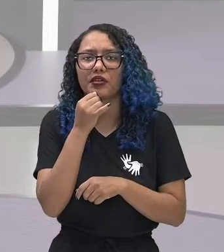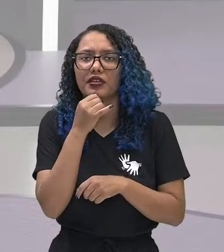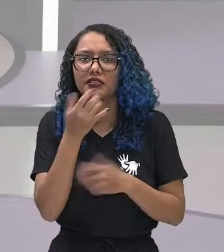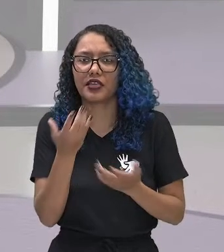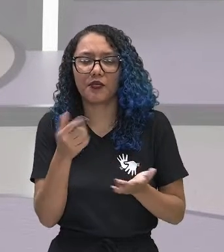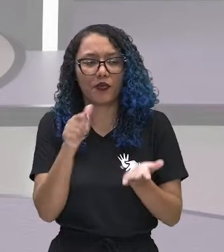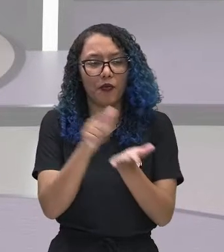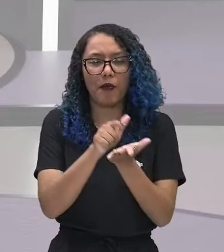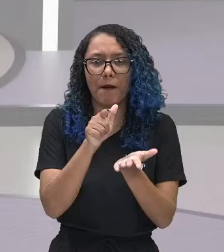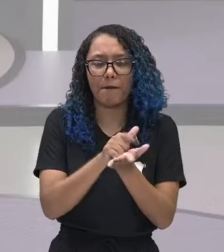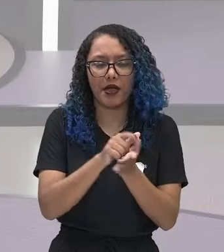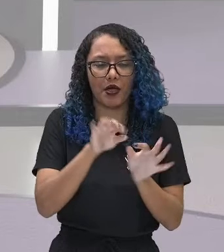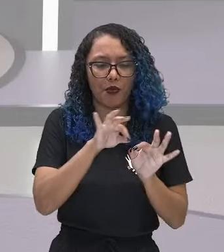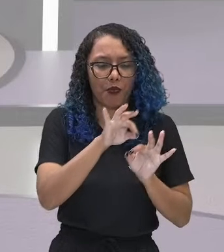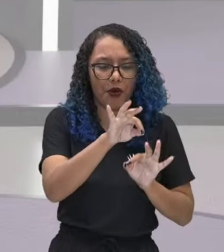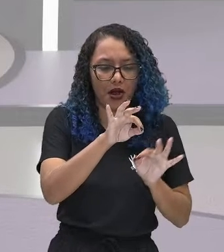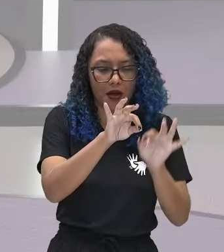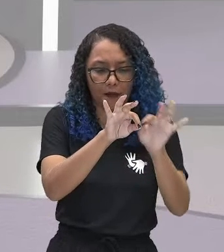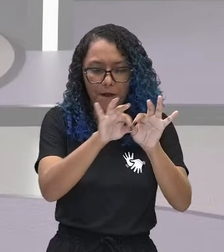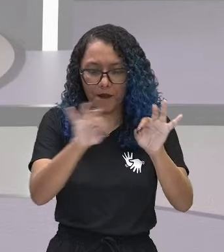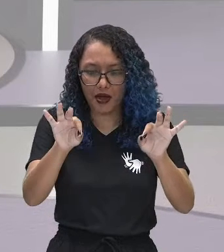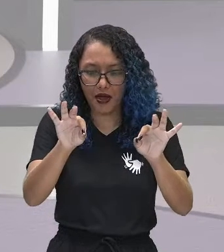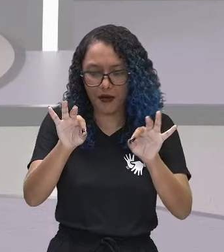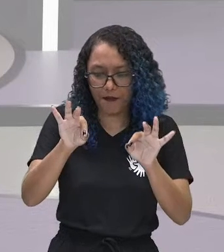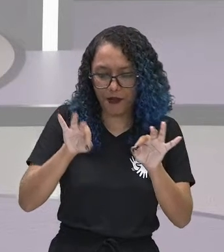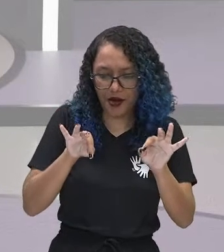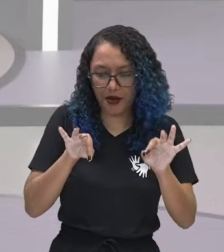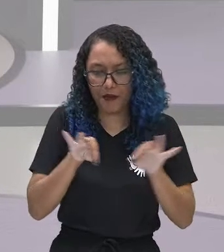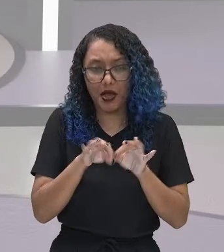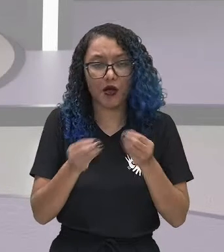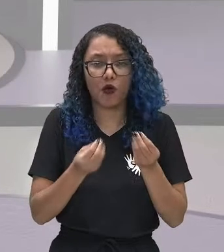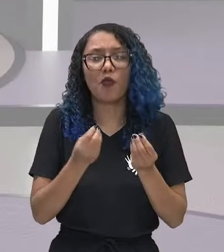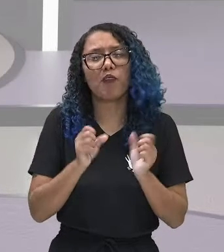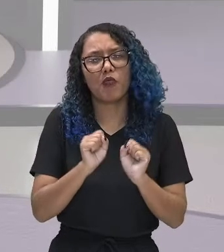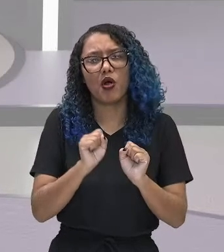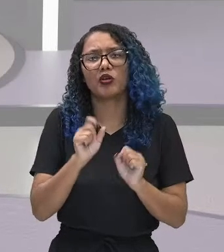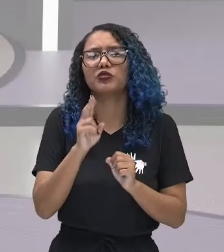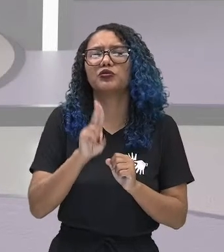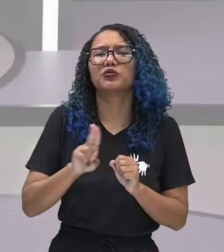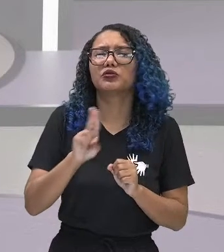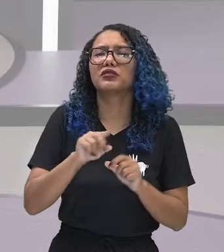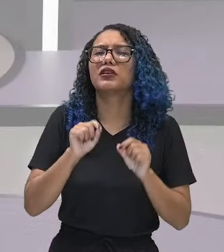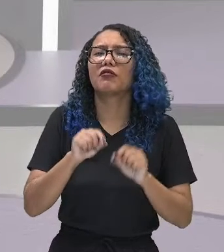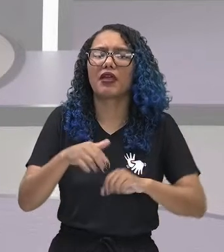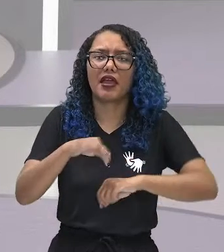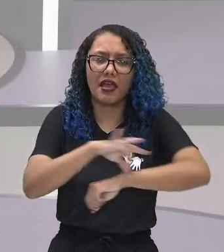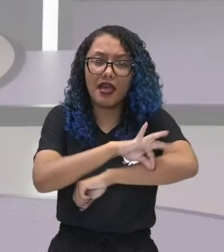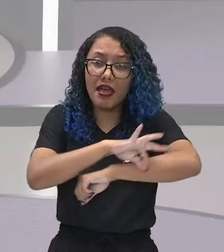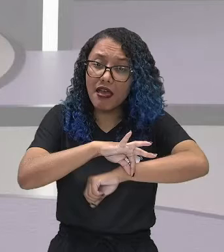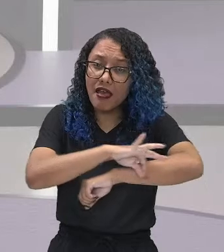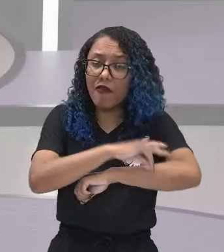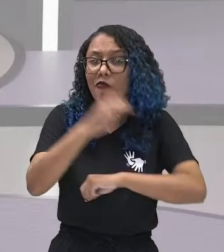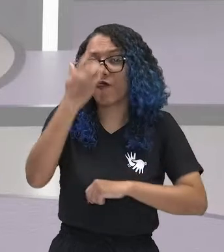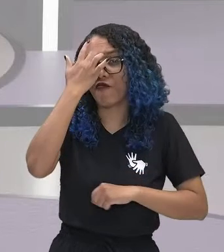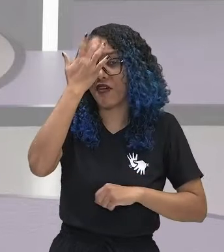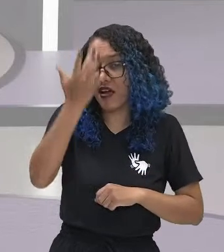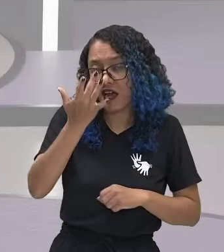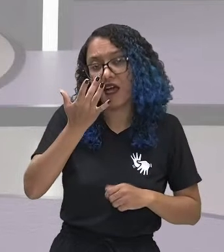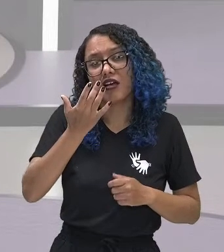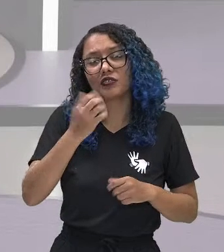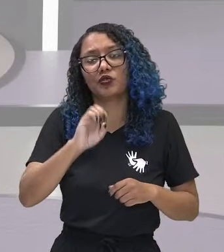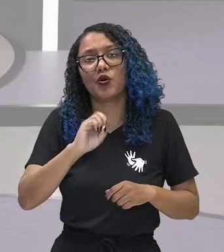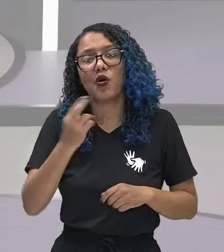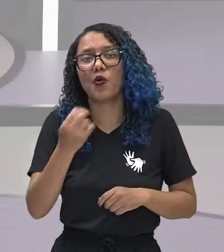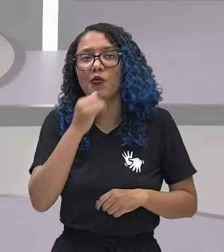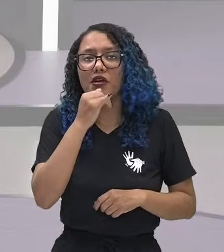um caderno. Aí basta você pegar uma régua que já facilita esse cálculo. Você quer calcular o tamanho,